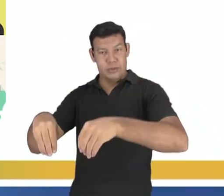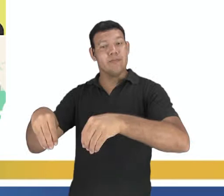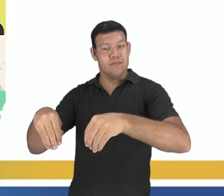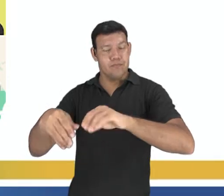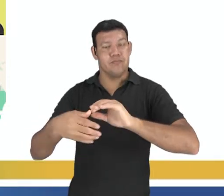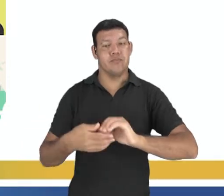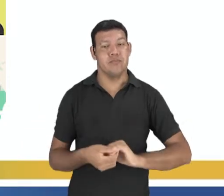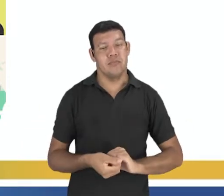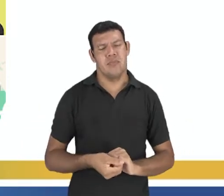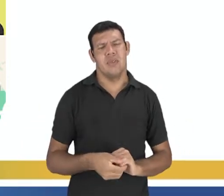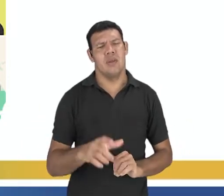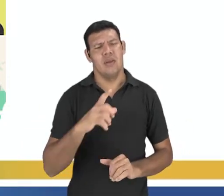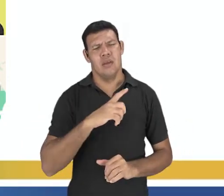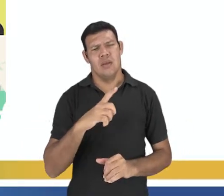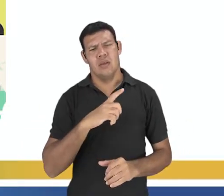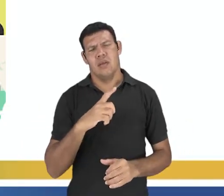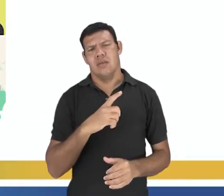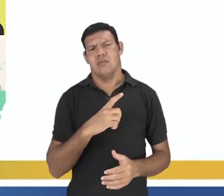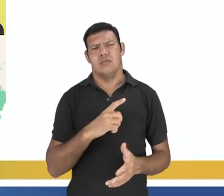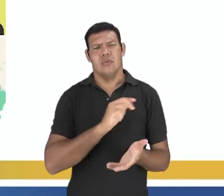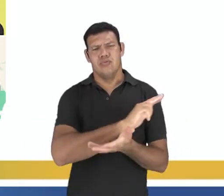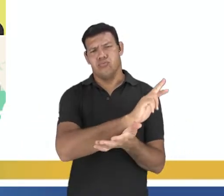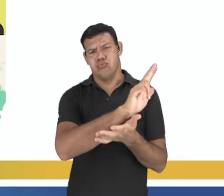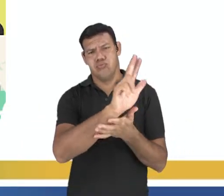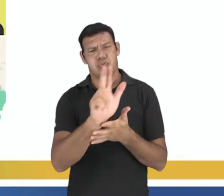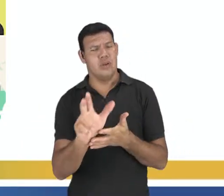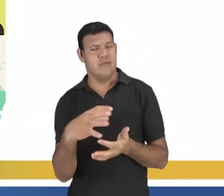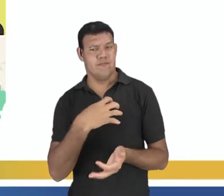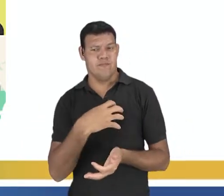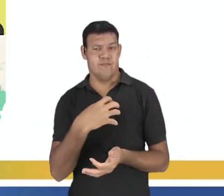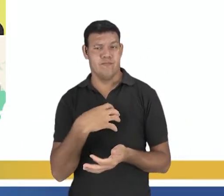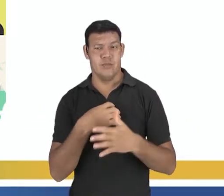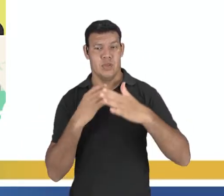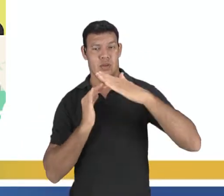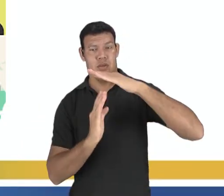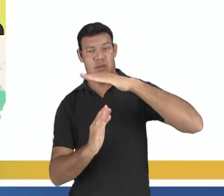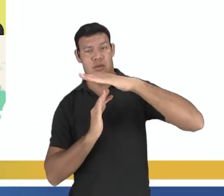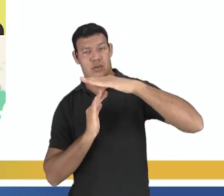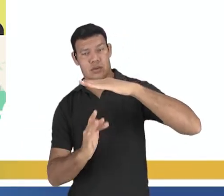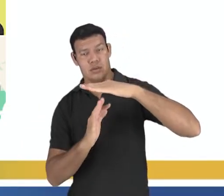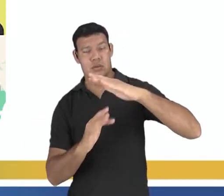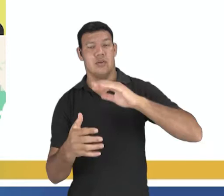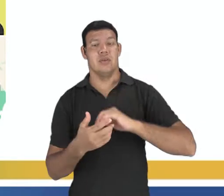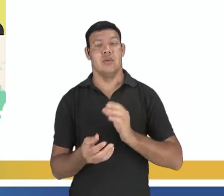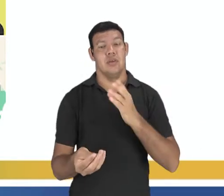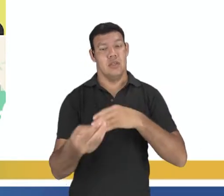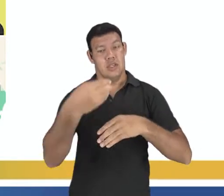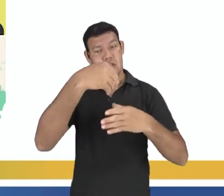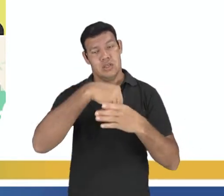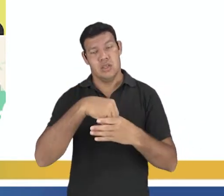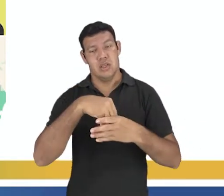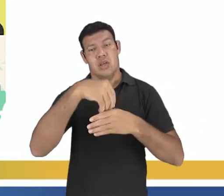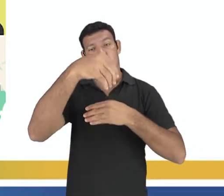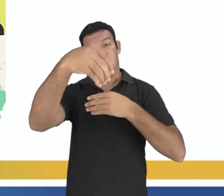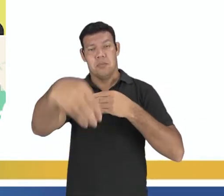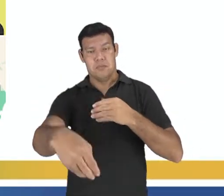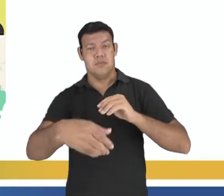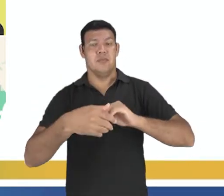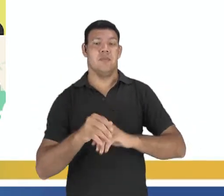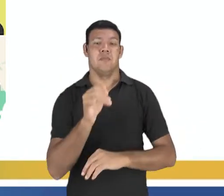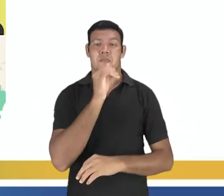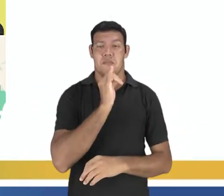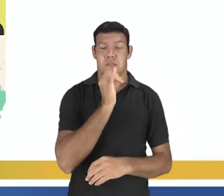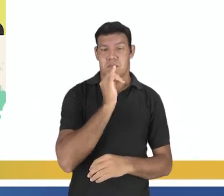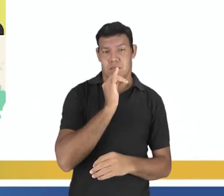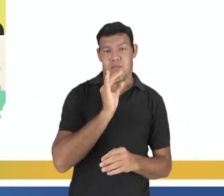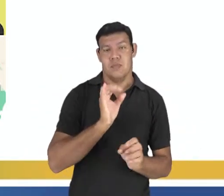Então, existem diversas formas de migração, certo? A gente vai ter as migrações internas, externas, vamos ter exemplos